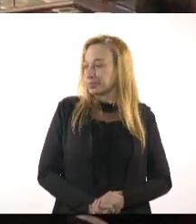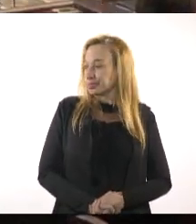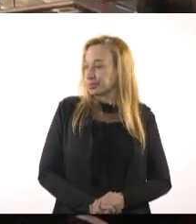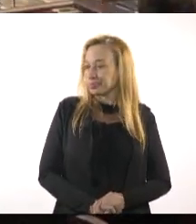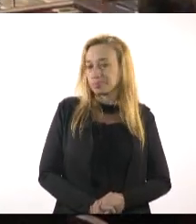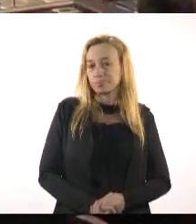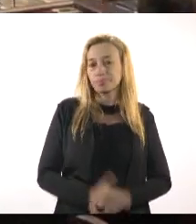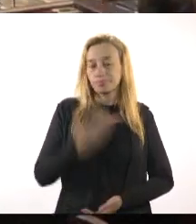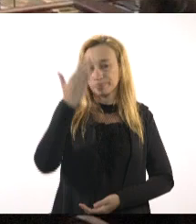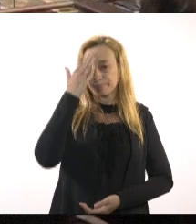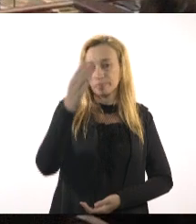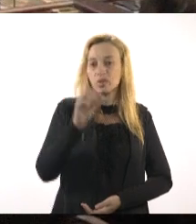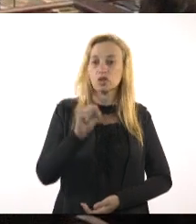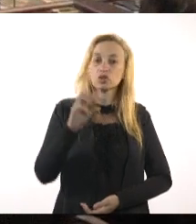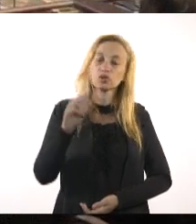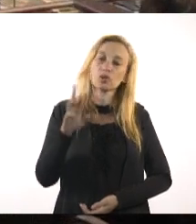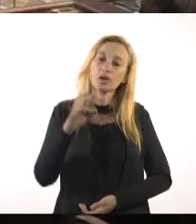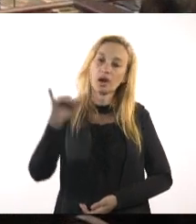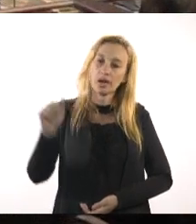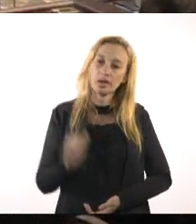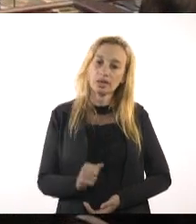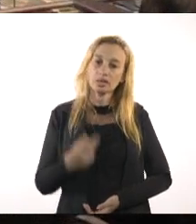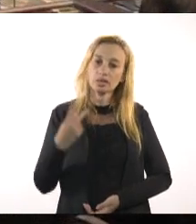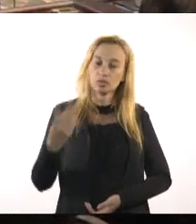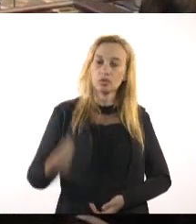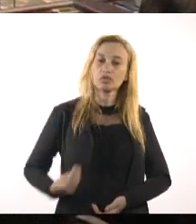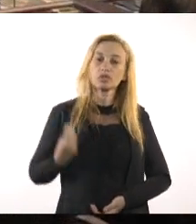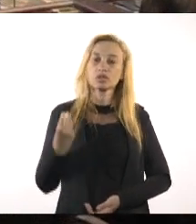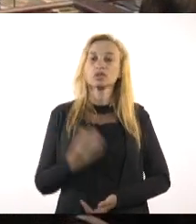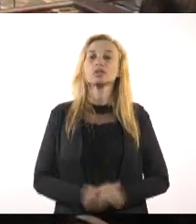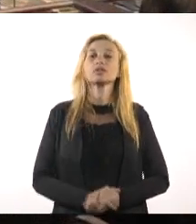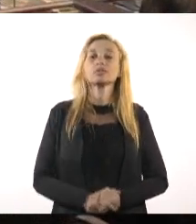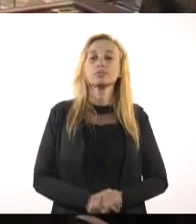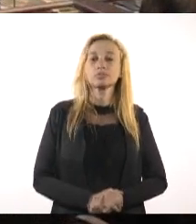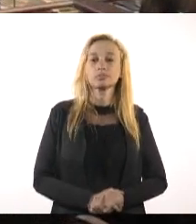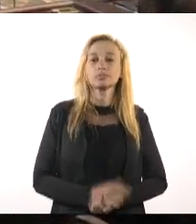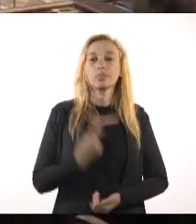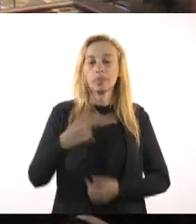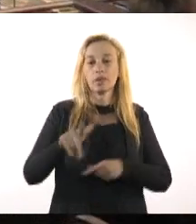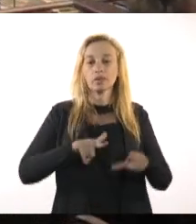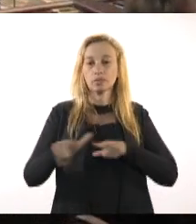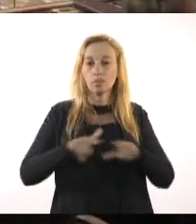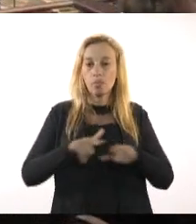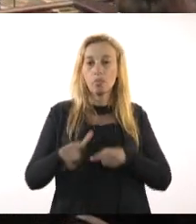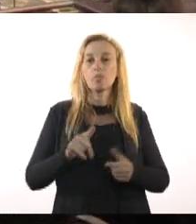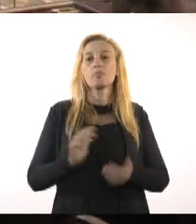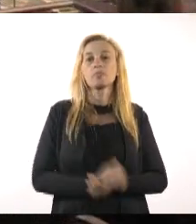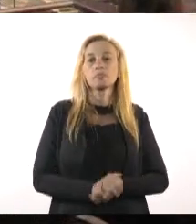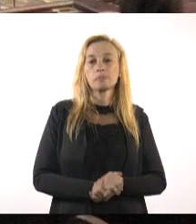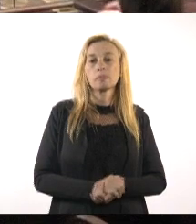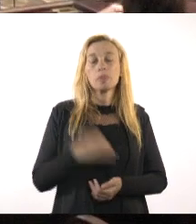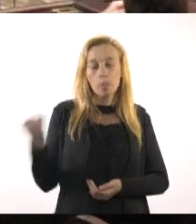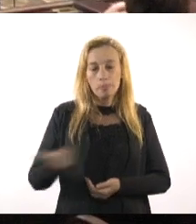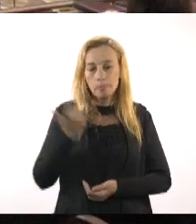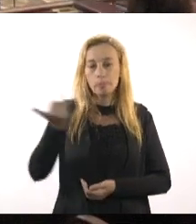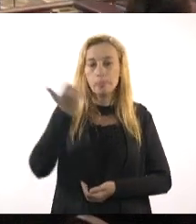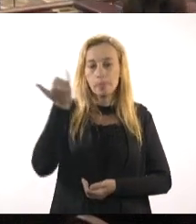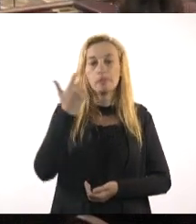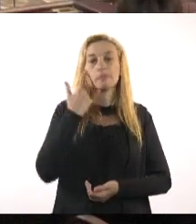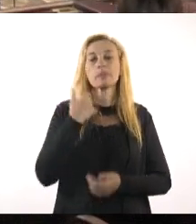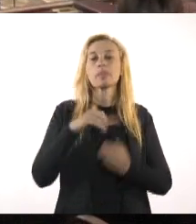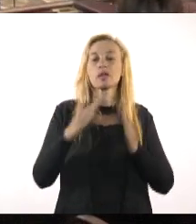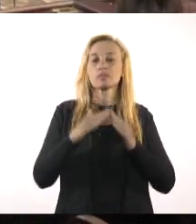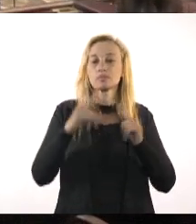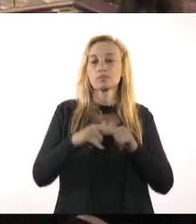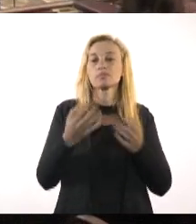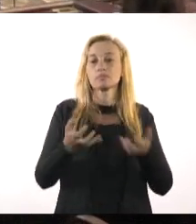Muito obrigado, Soraya. Obrigado pela sua presença, pela sua representatividade, pelo seu trabalho também tão importante na igreja.